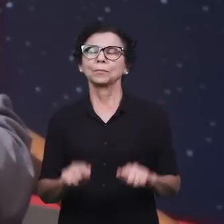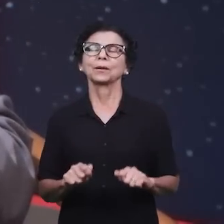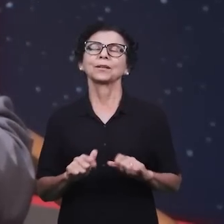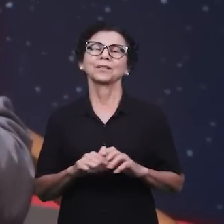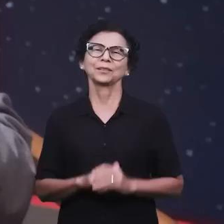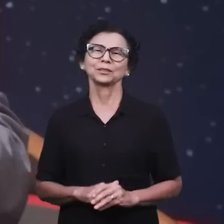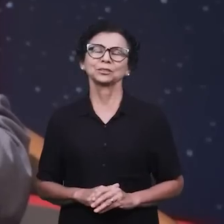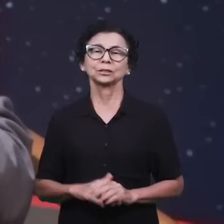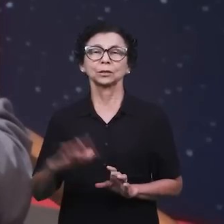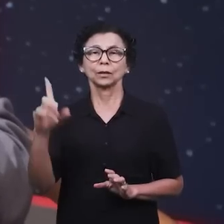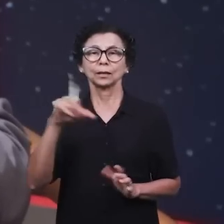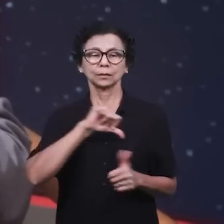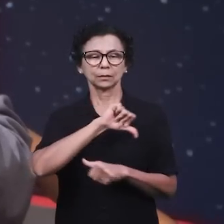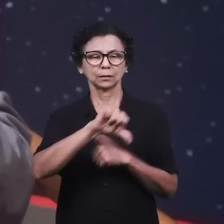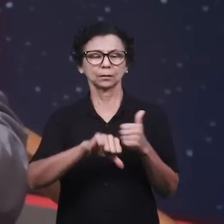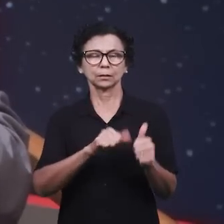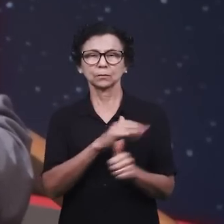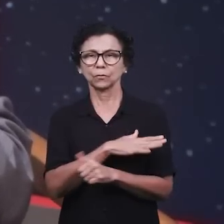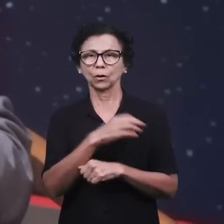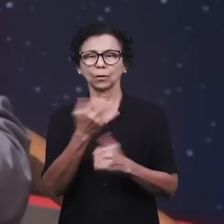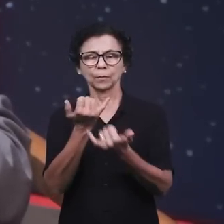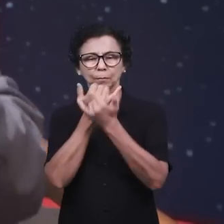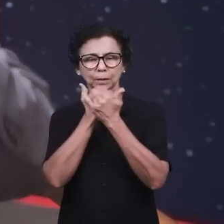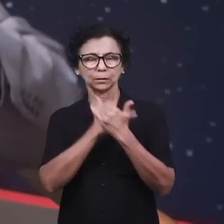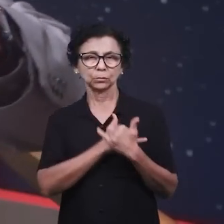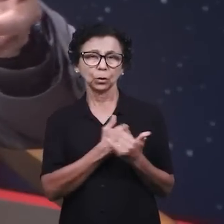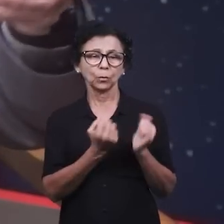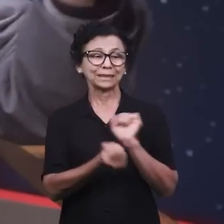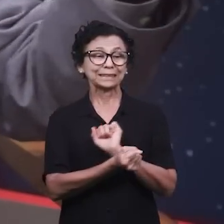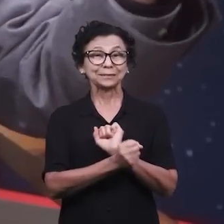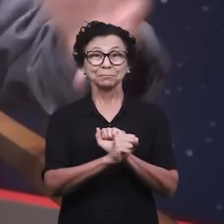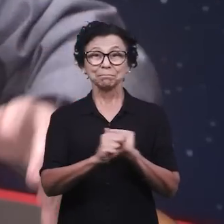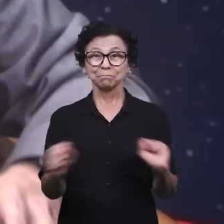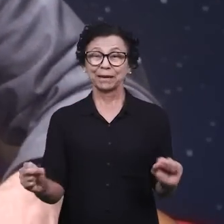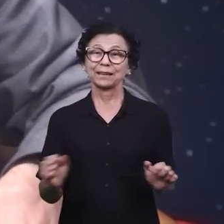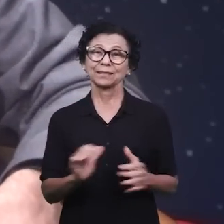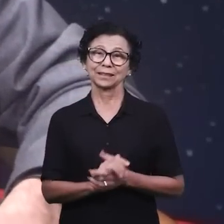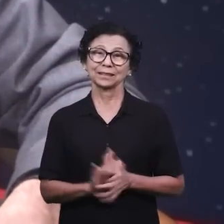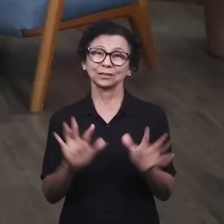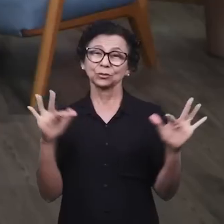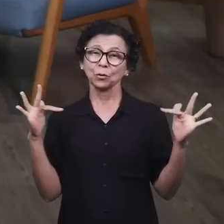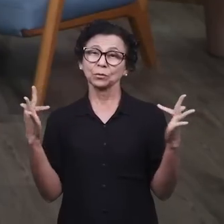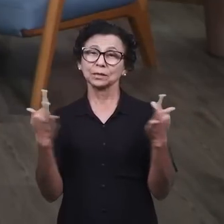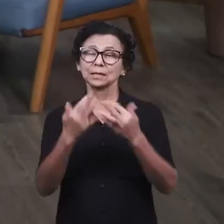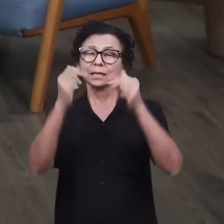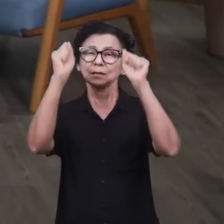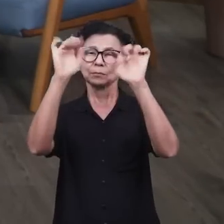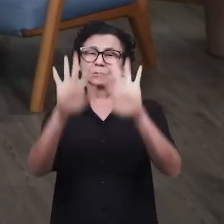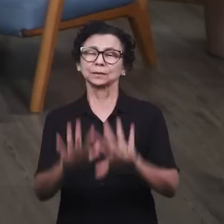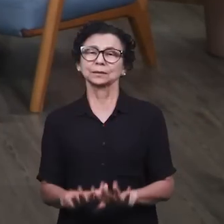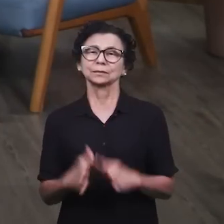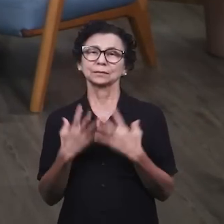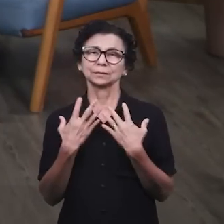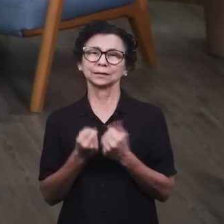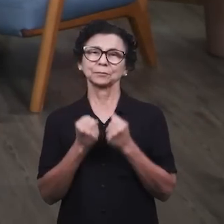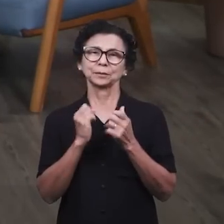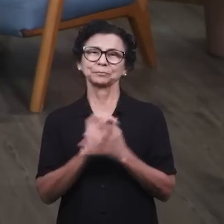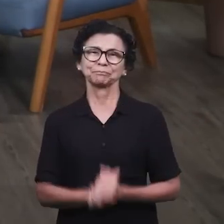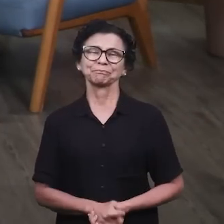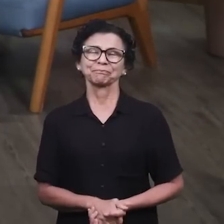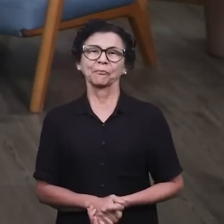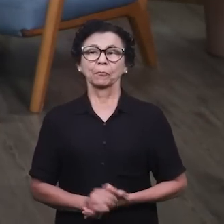quando nós abrimos o coração e recebemos a palavra do Senhor e deixamos que Ele governe as nossas